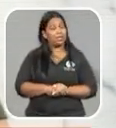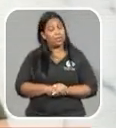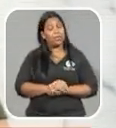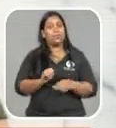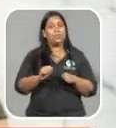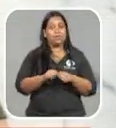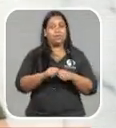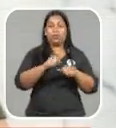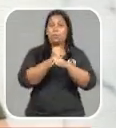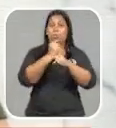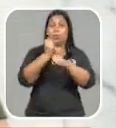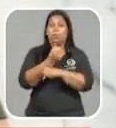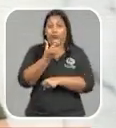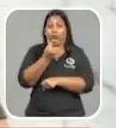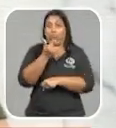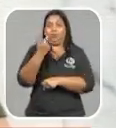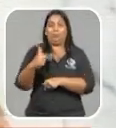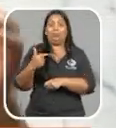tal. Matheus,